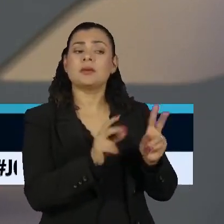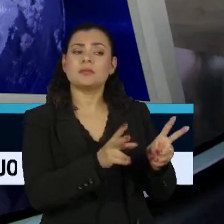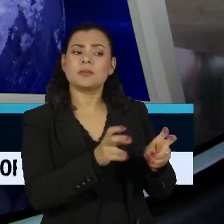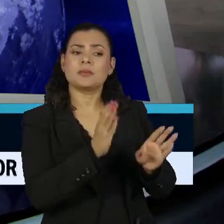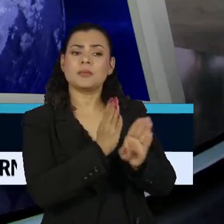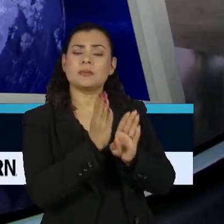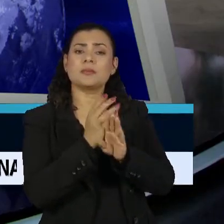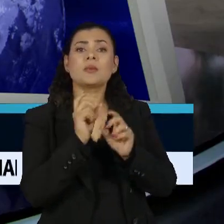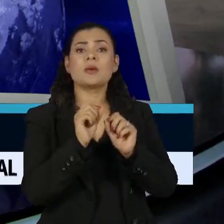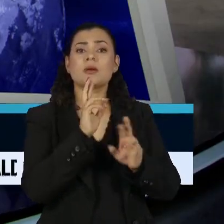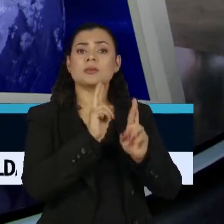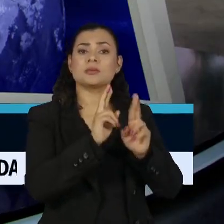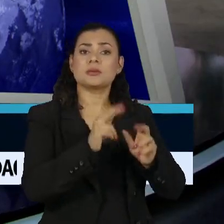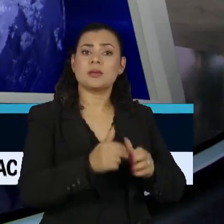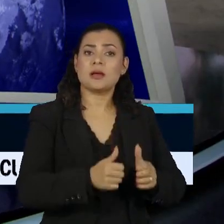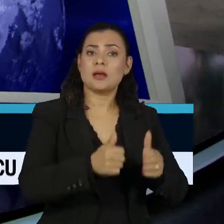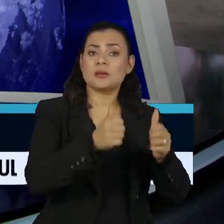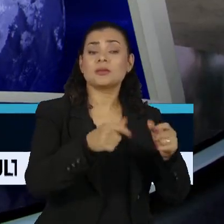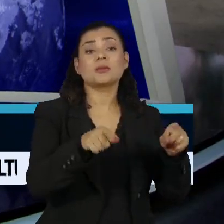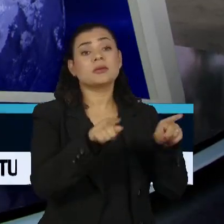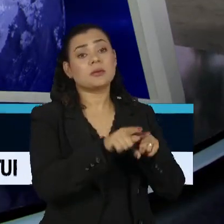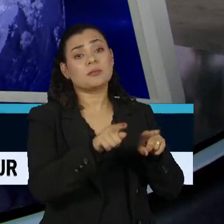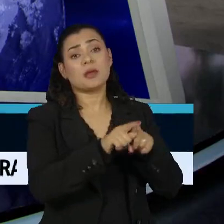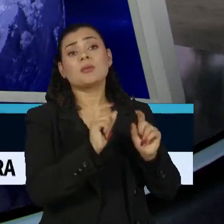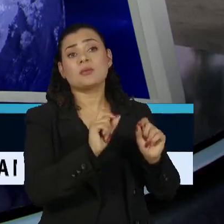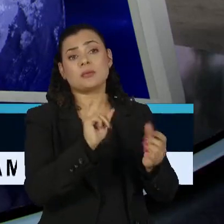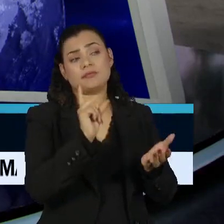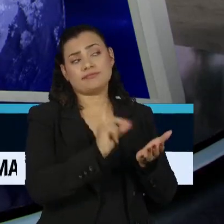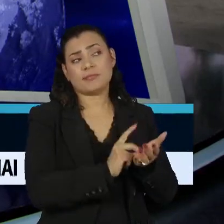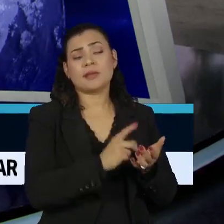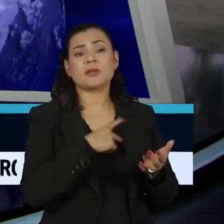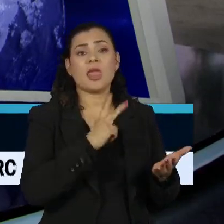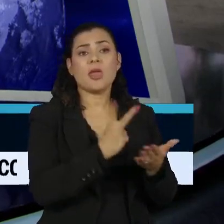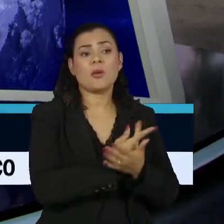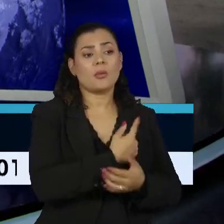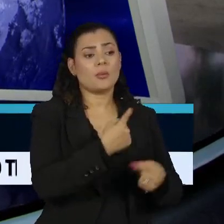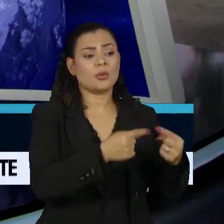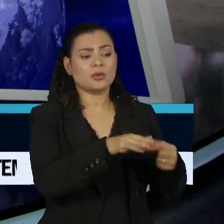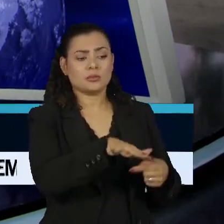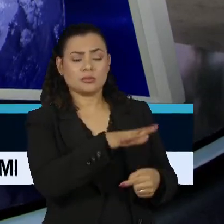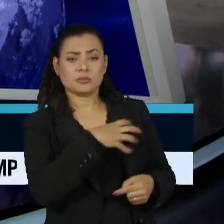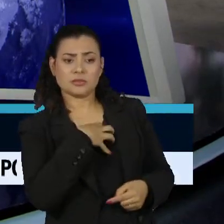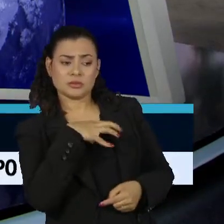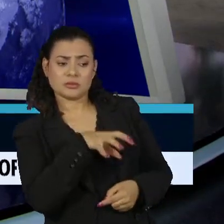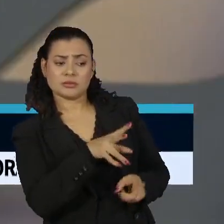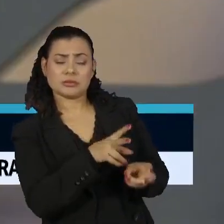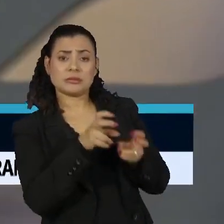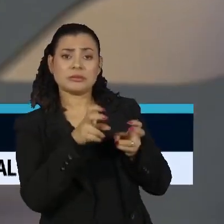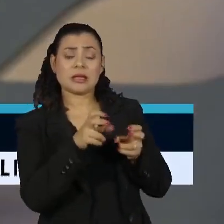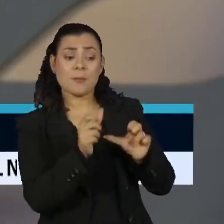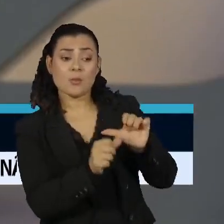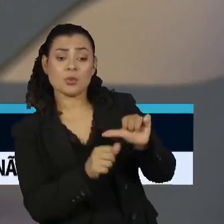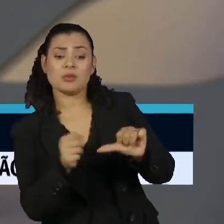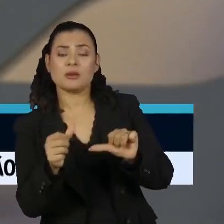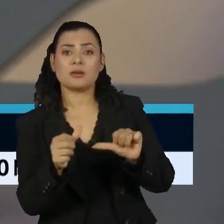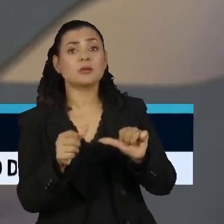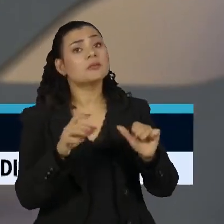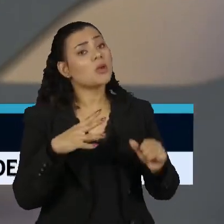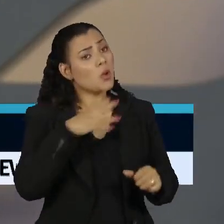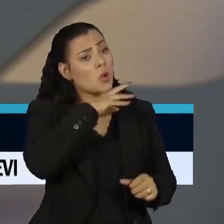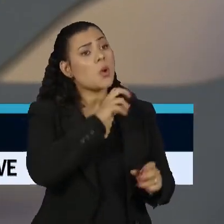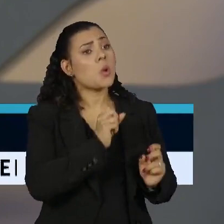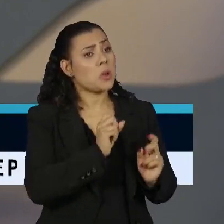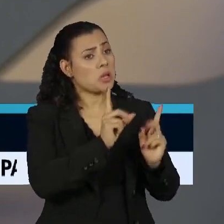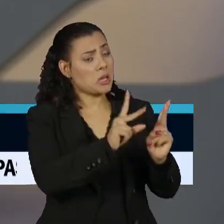de melhores resultados do que se quer, inclusive reconhecendo erros de uma política e talvez passando para outra. Tudo isso seria desejável.